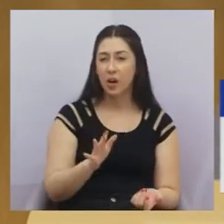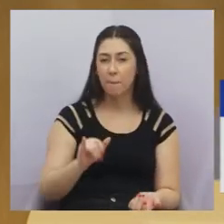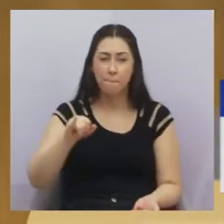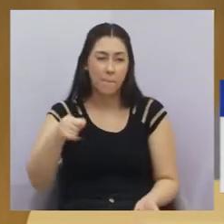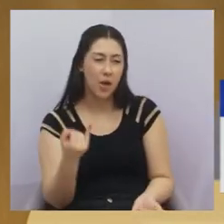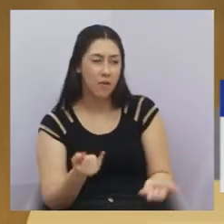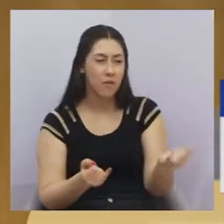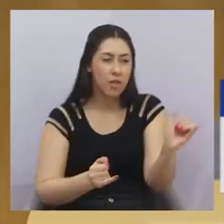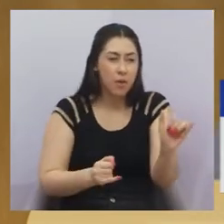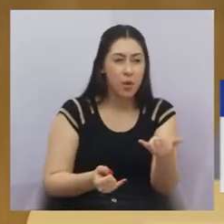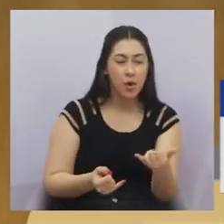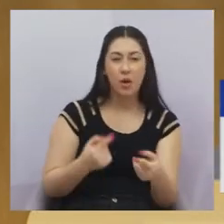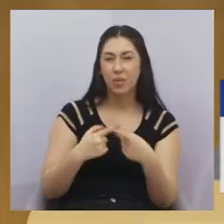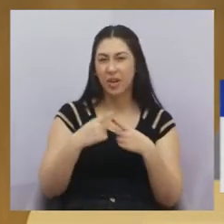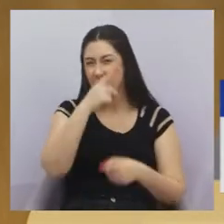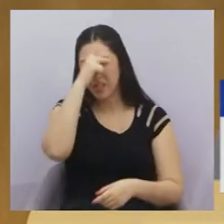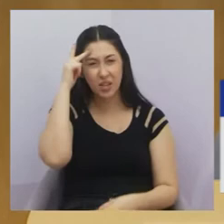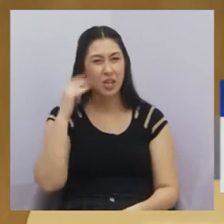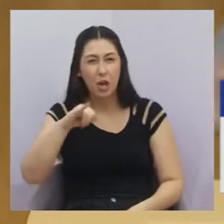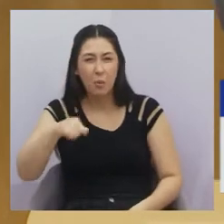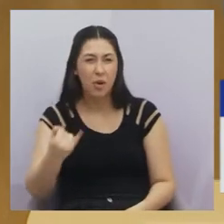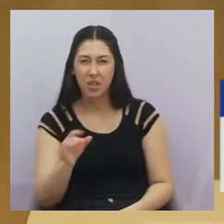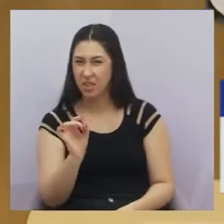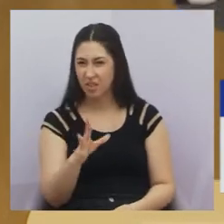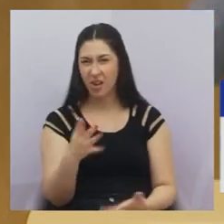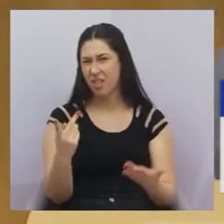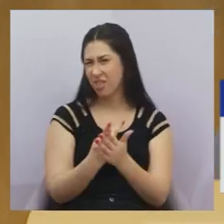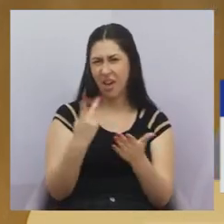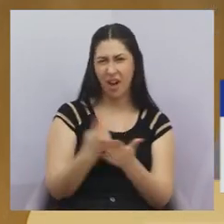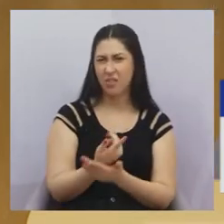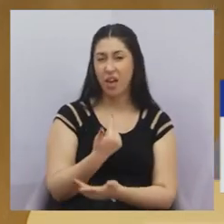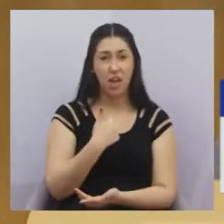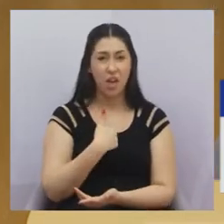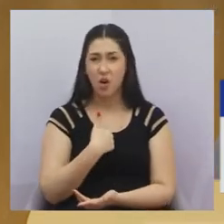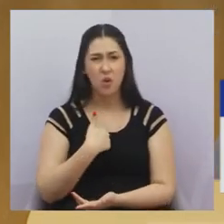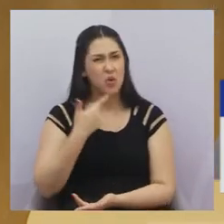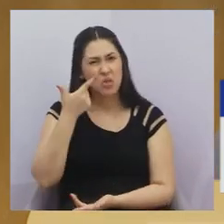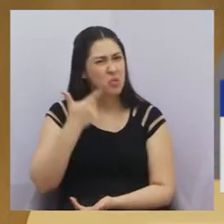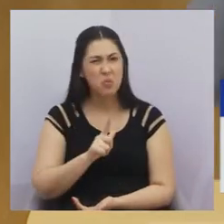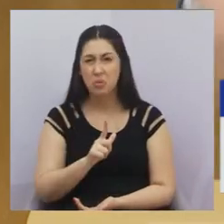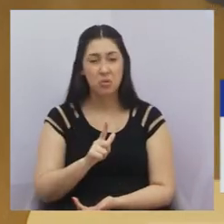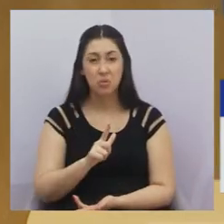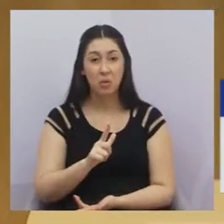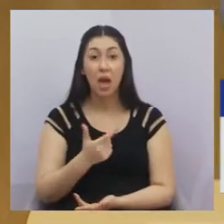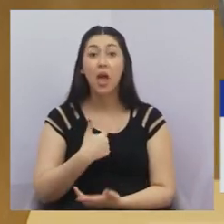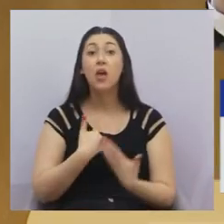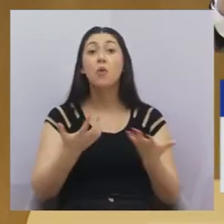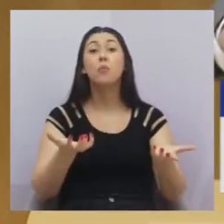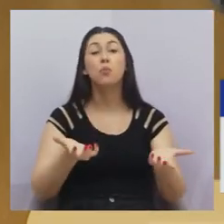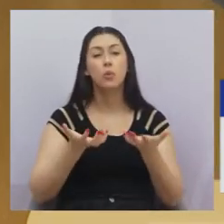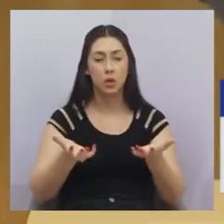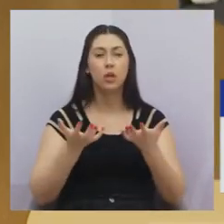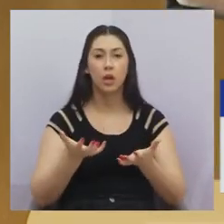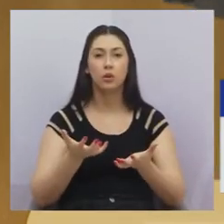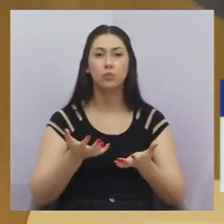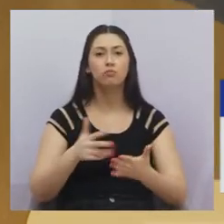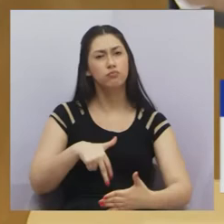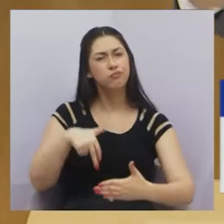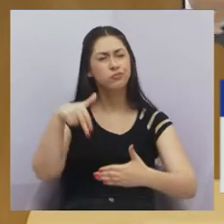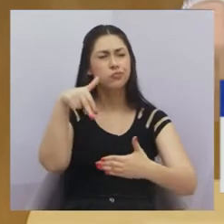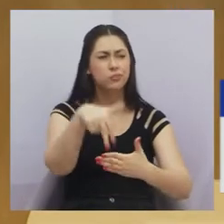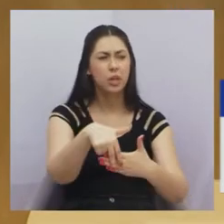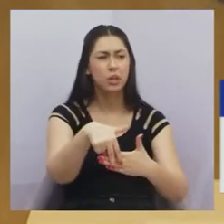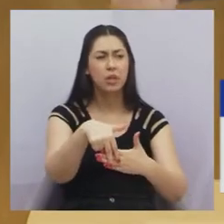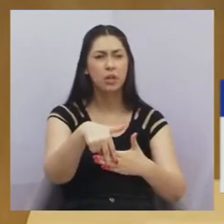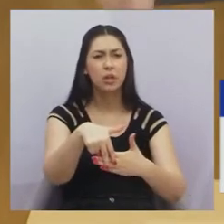até porque eu acho que quem surfa em onda é surfista. E eu não tenho vocação para ser surfista. Eu tenho vocação para subir essa tribuna